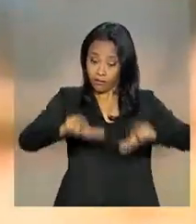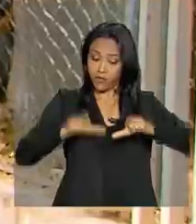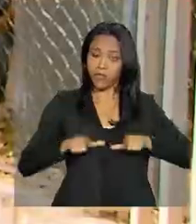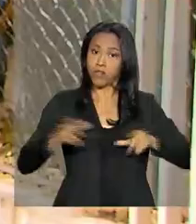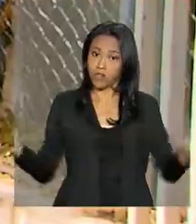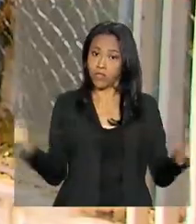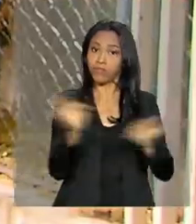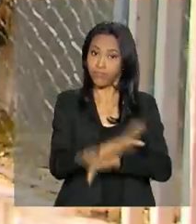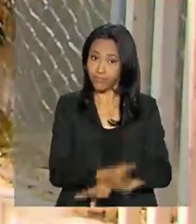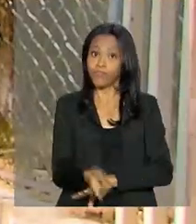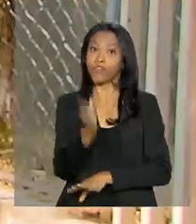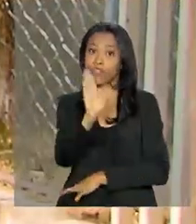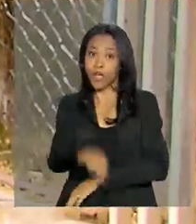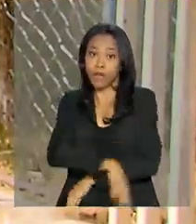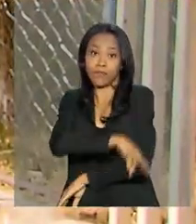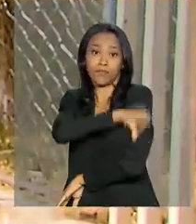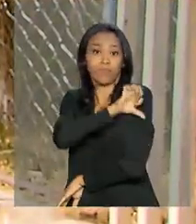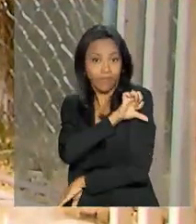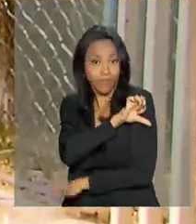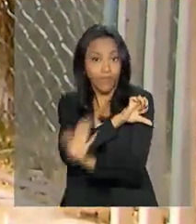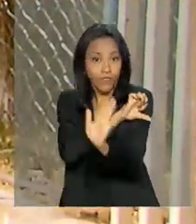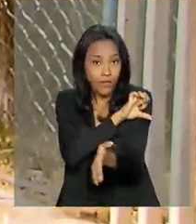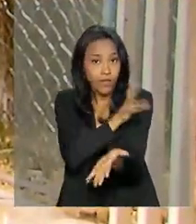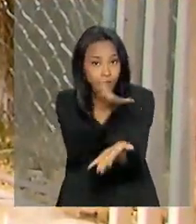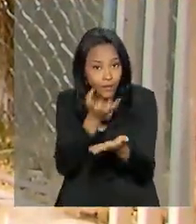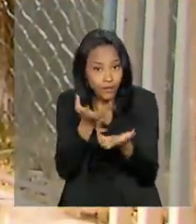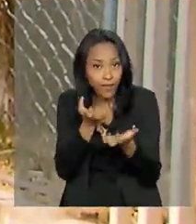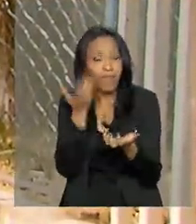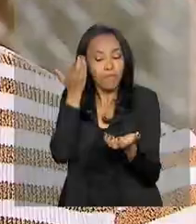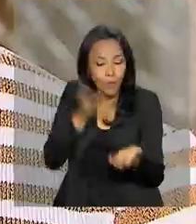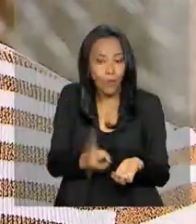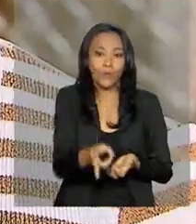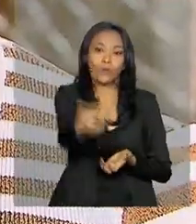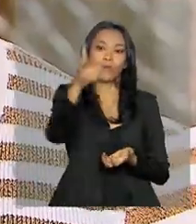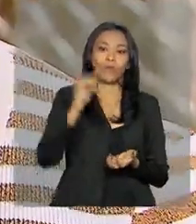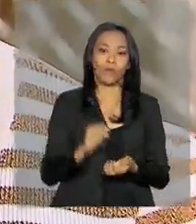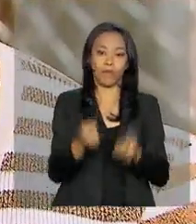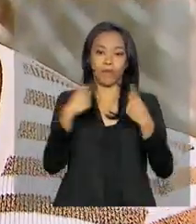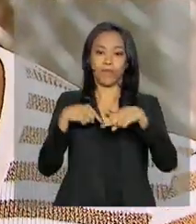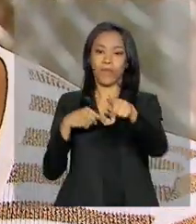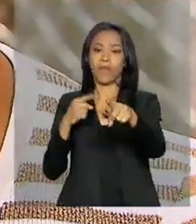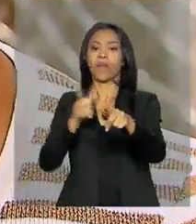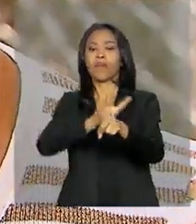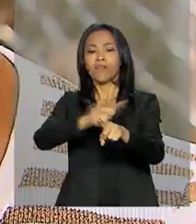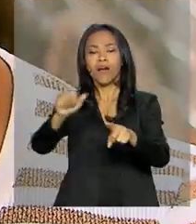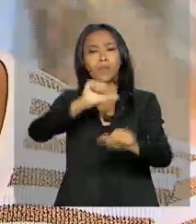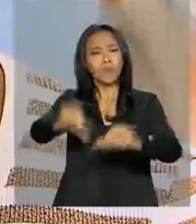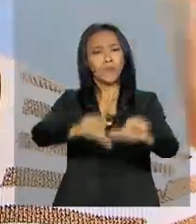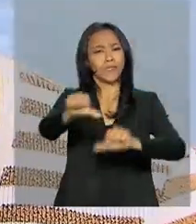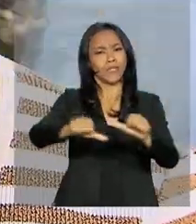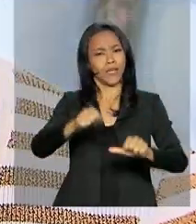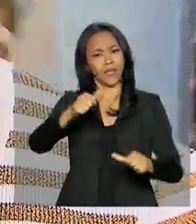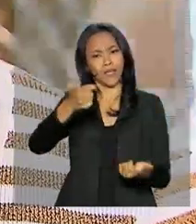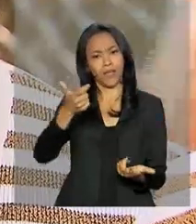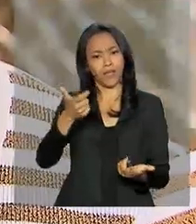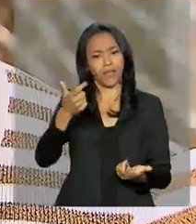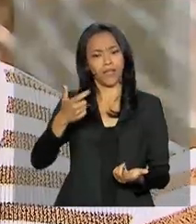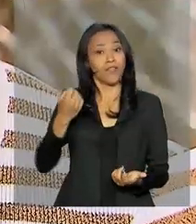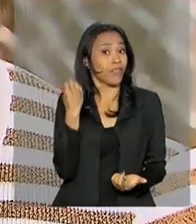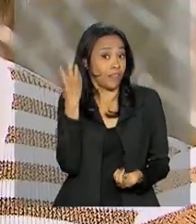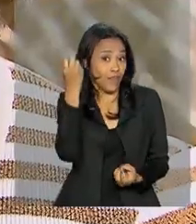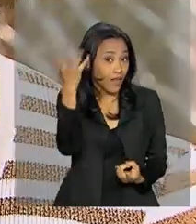concluiu o ensino fundamental e quer alçar vôos maiores vai mudar muita coisa vai mudar pra mim e vi